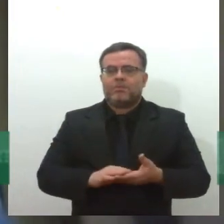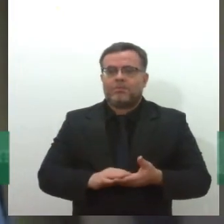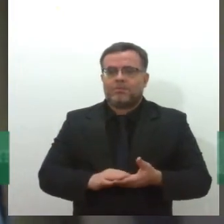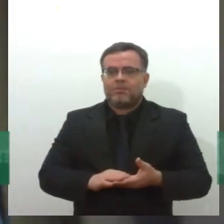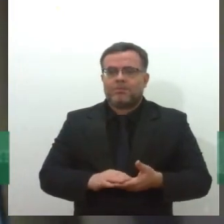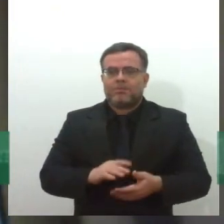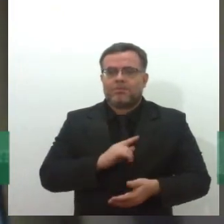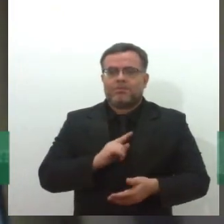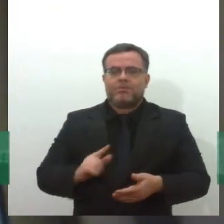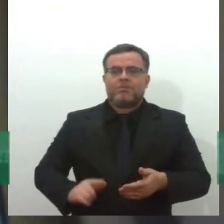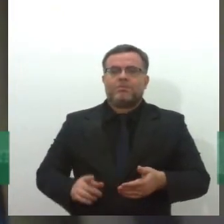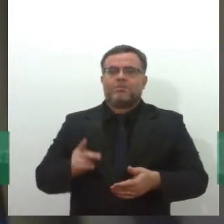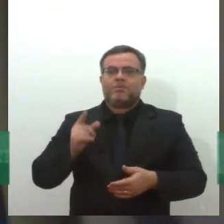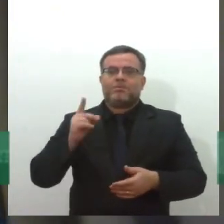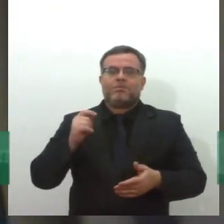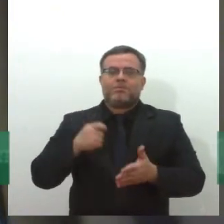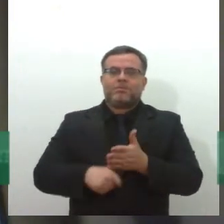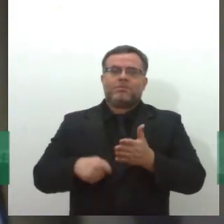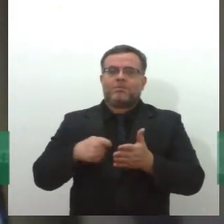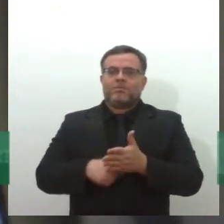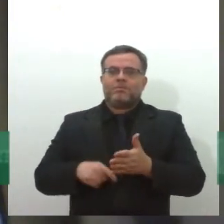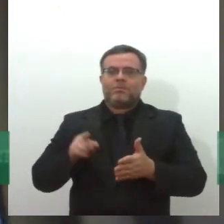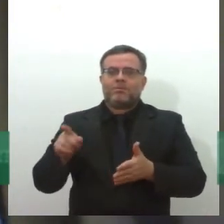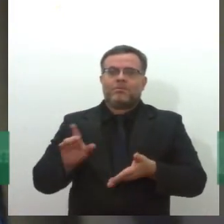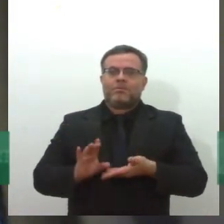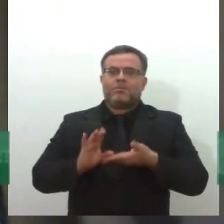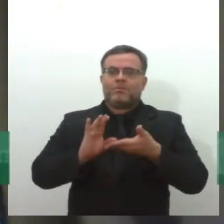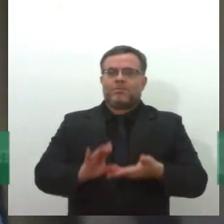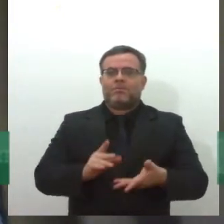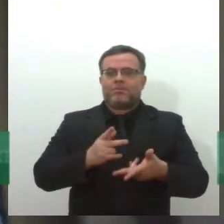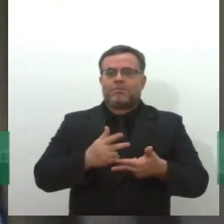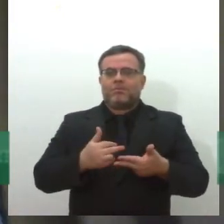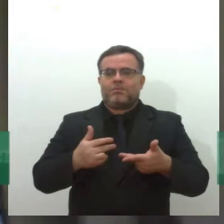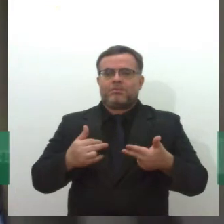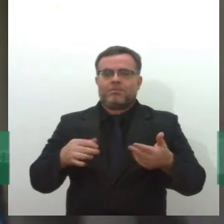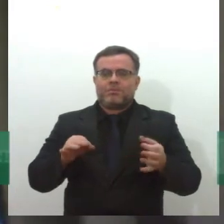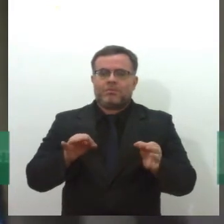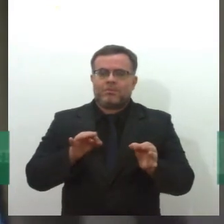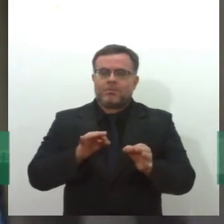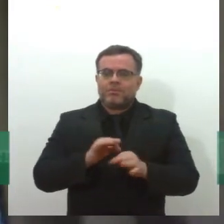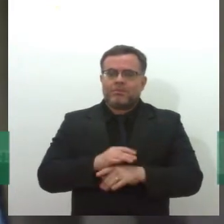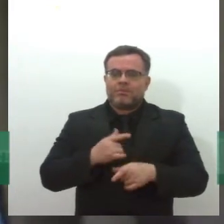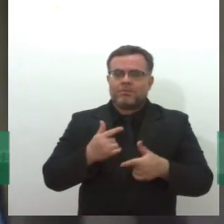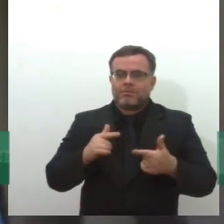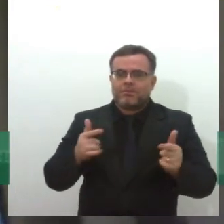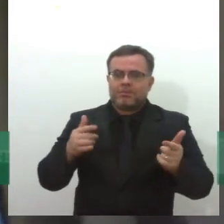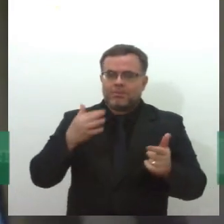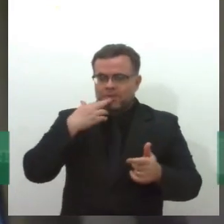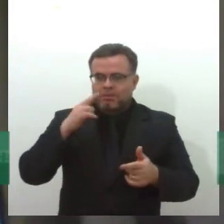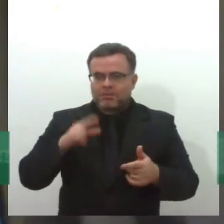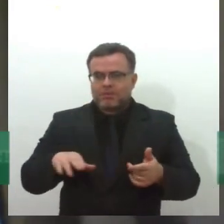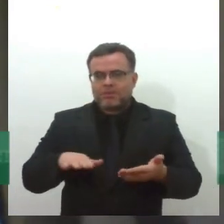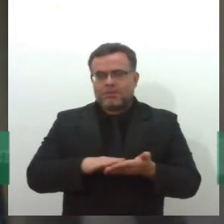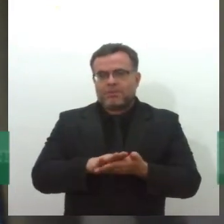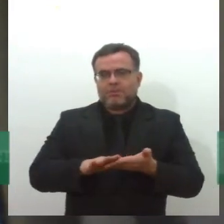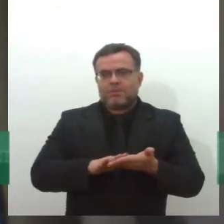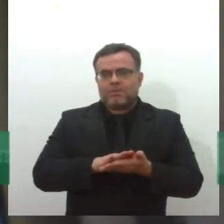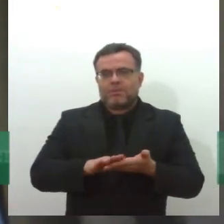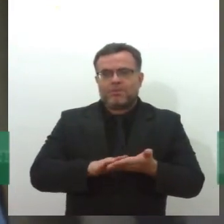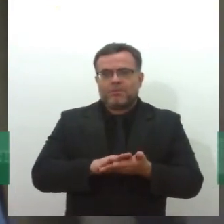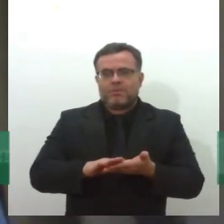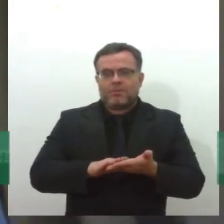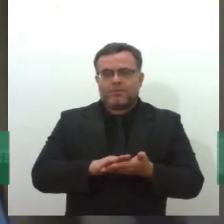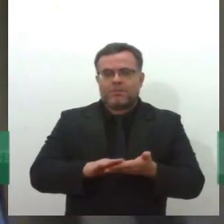governos anteriores exigiram que a Petrobras investisse em refinarias sem qualquer racionalidade econômica, refinarias que dariam